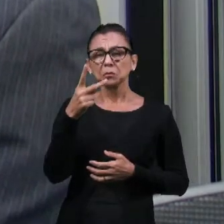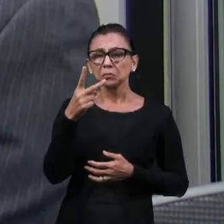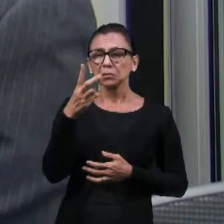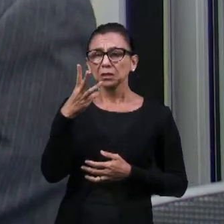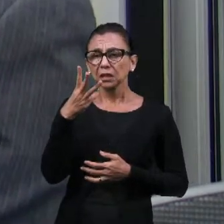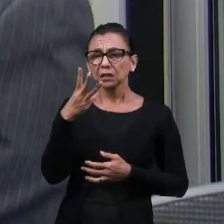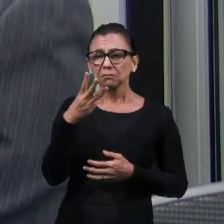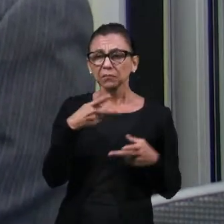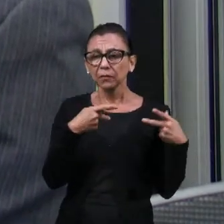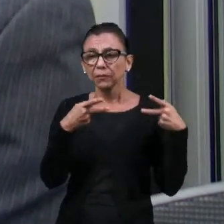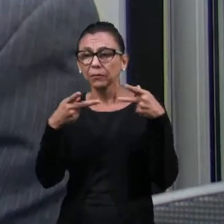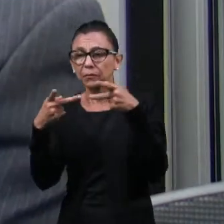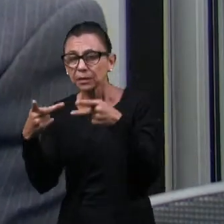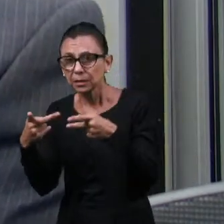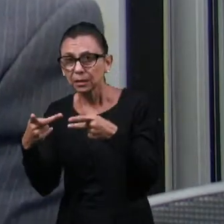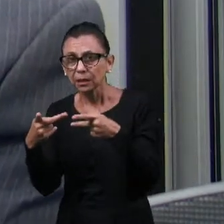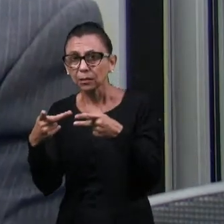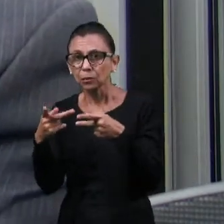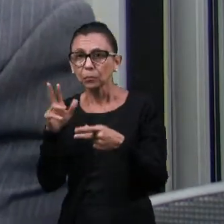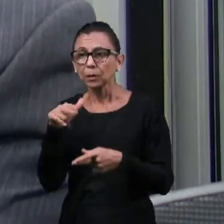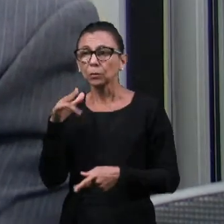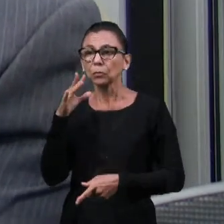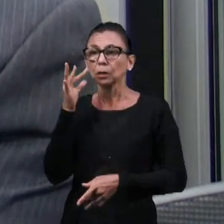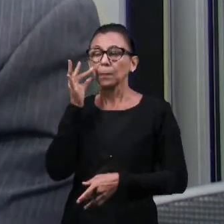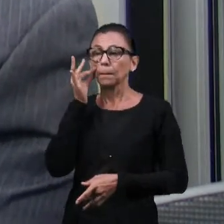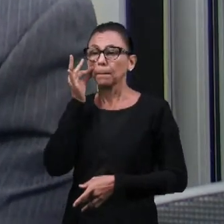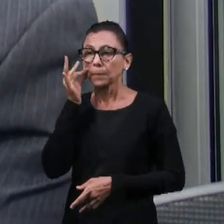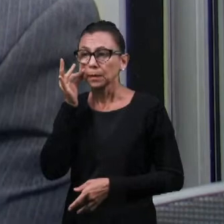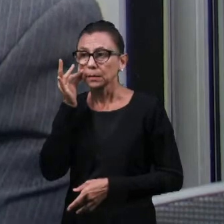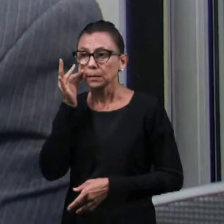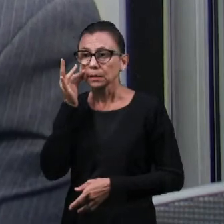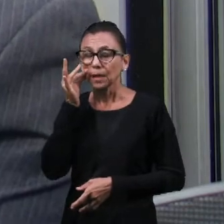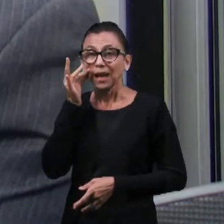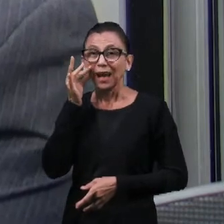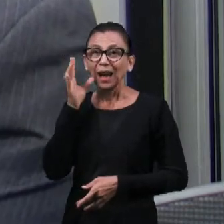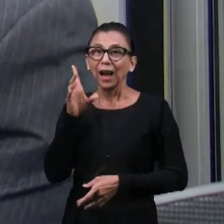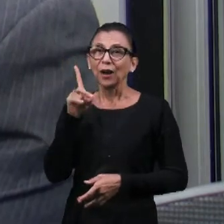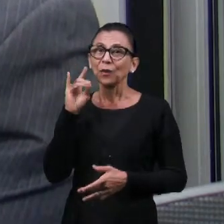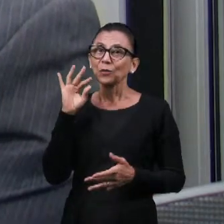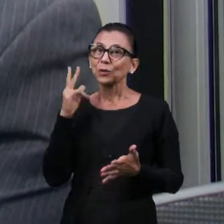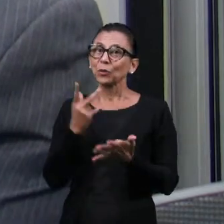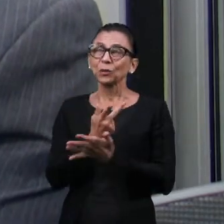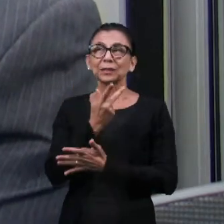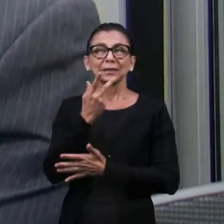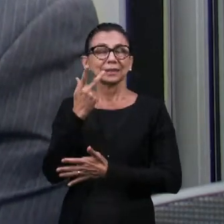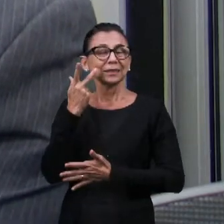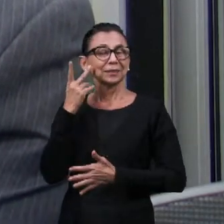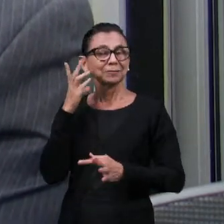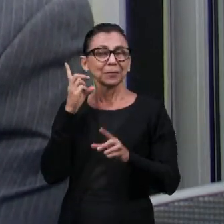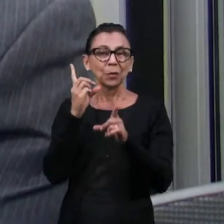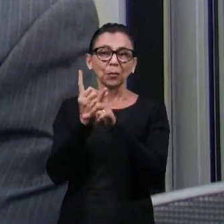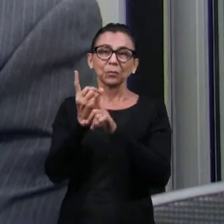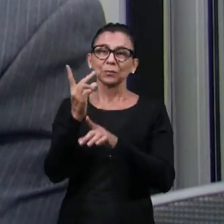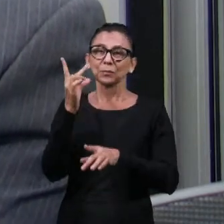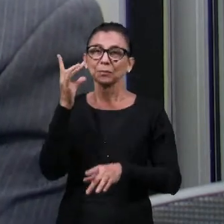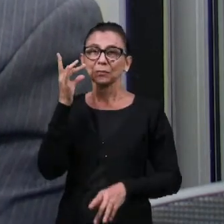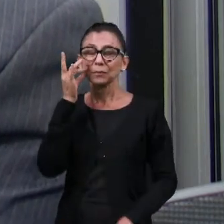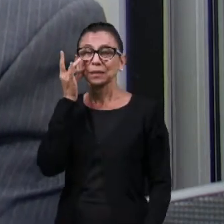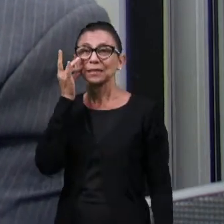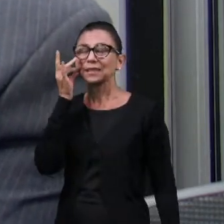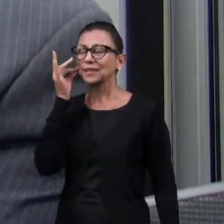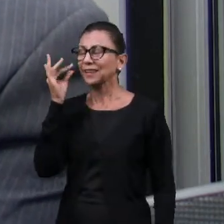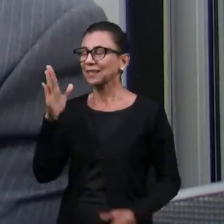estar presente com eles. Quando houve aquele encontro presencial, já ao final, né, nos últimos tempos, com uma